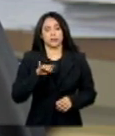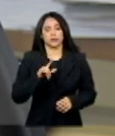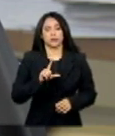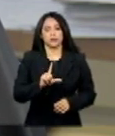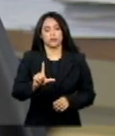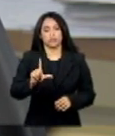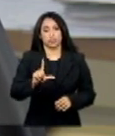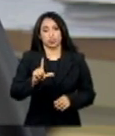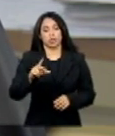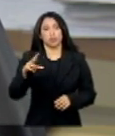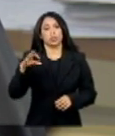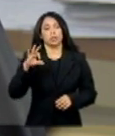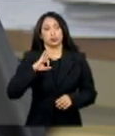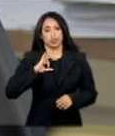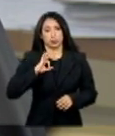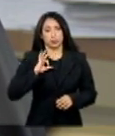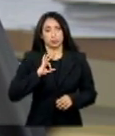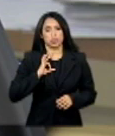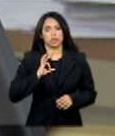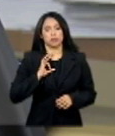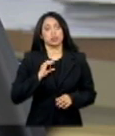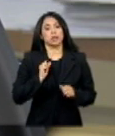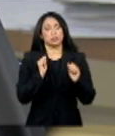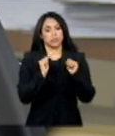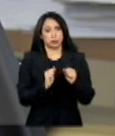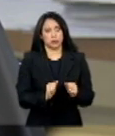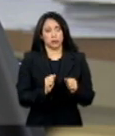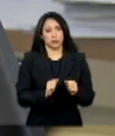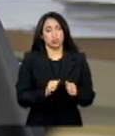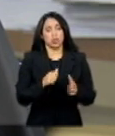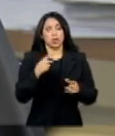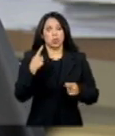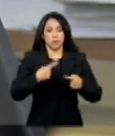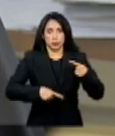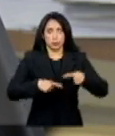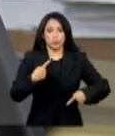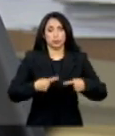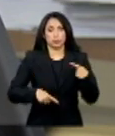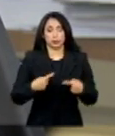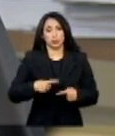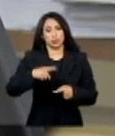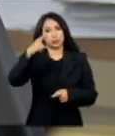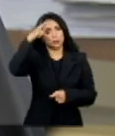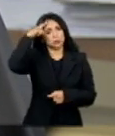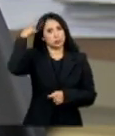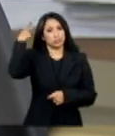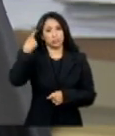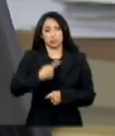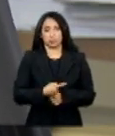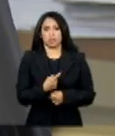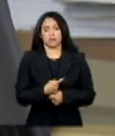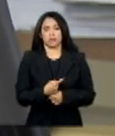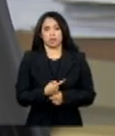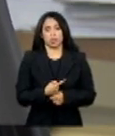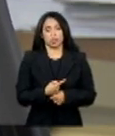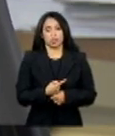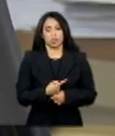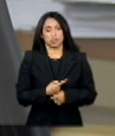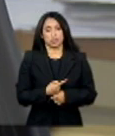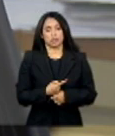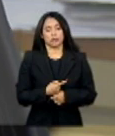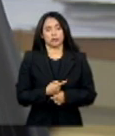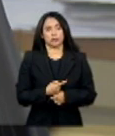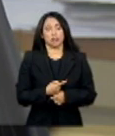policial são características típicas de políticas e regimes autoritários conforme defendeu os cientistas